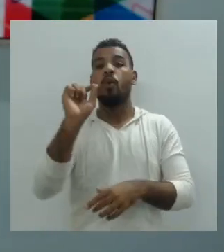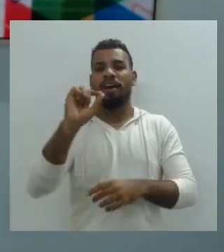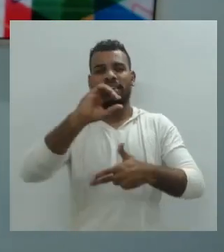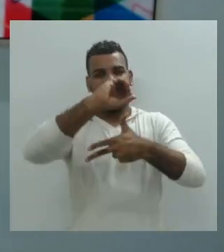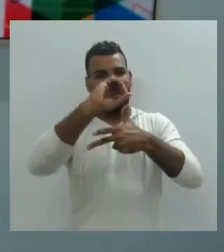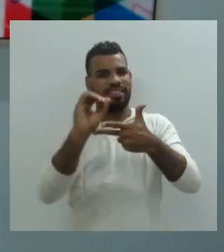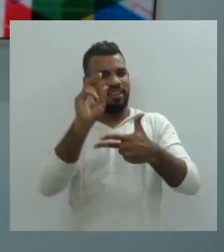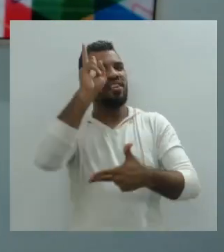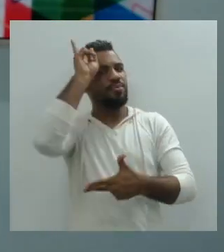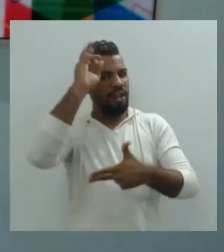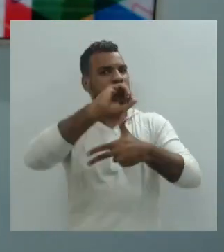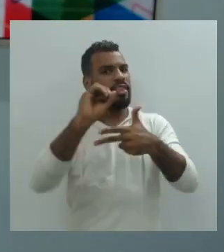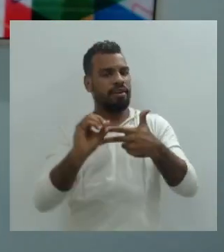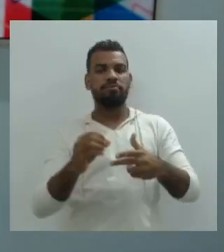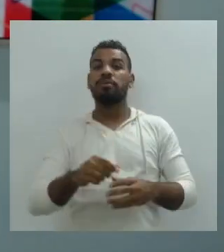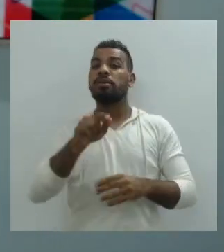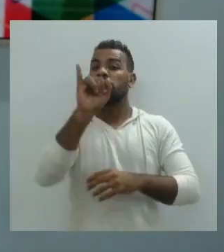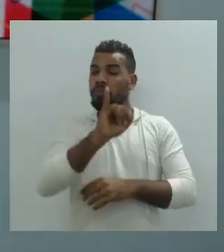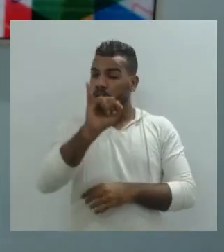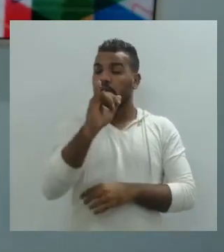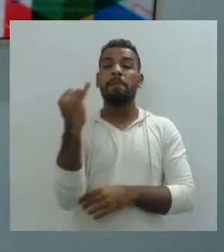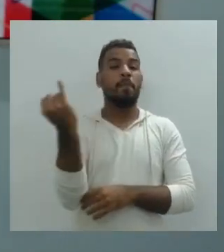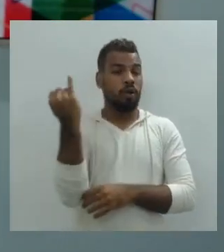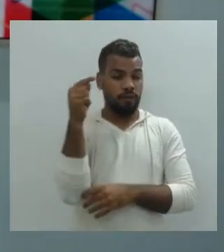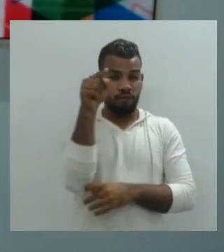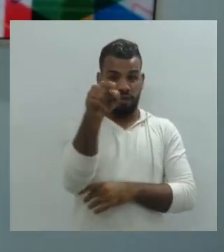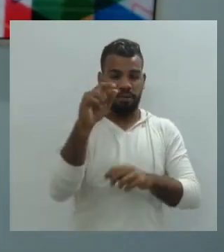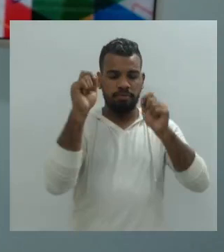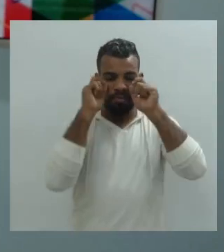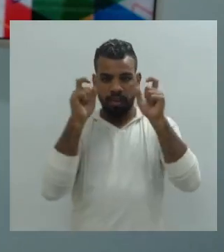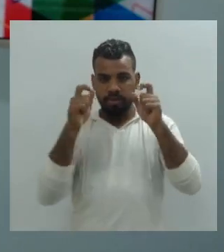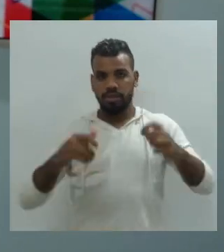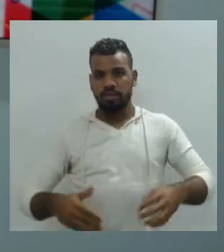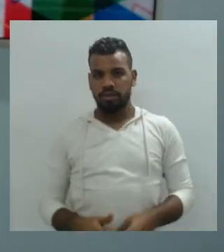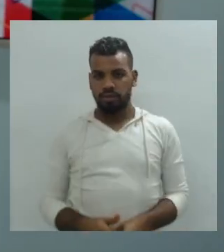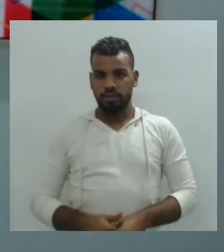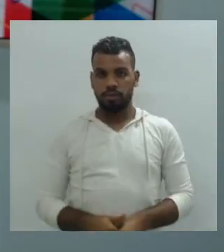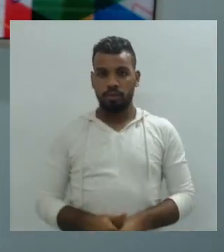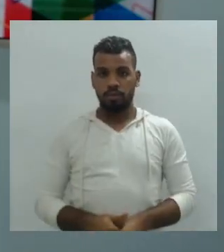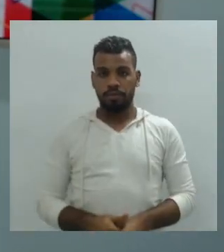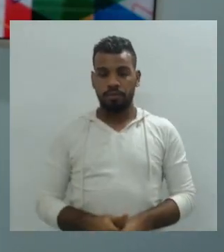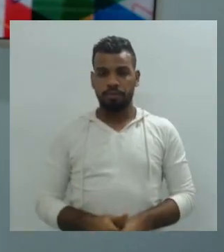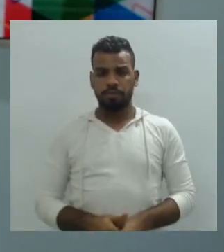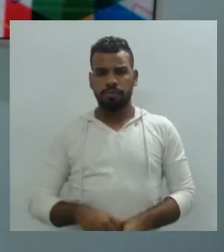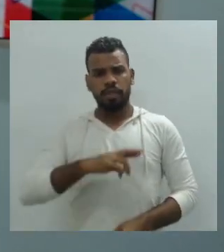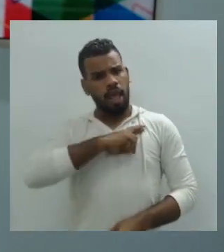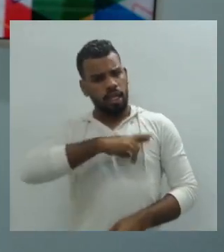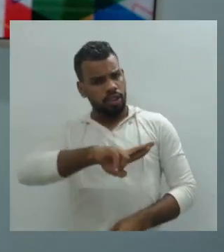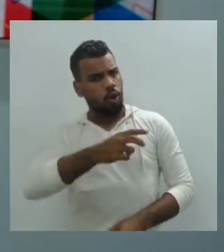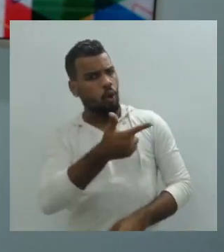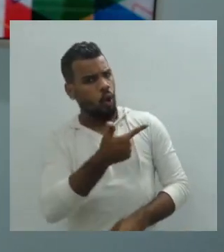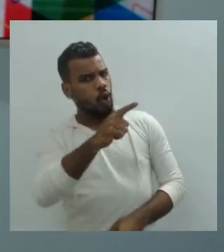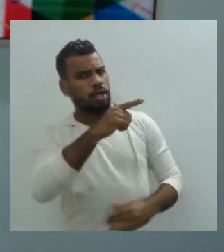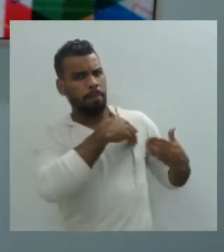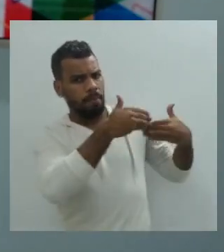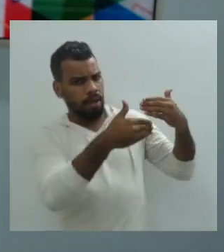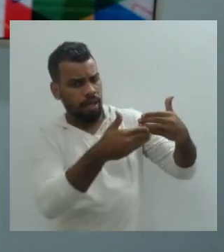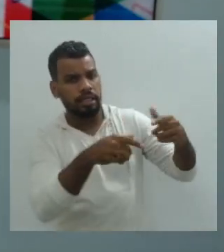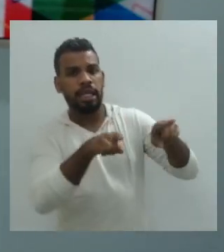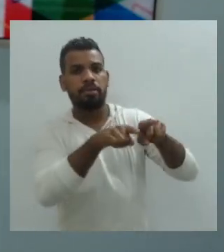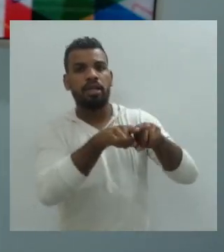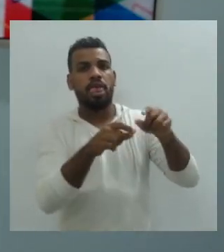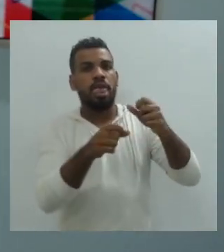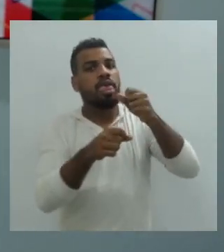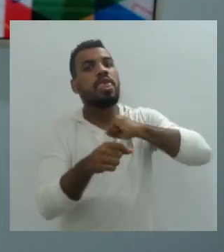É importante que você fique esperto em alguns detalhes. Outras religiões contemporâneas e mais